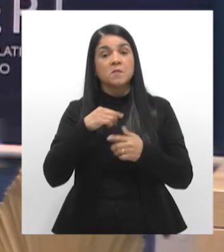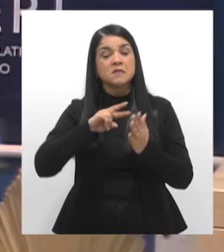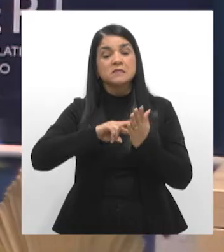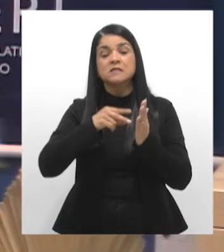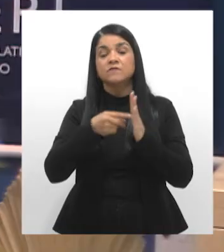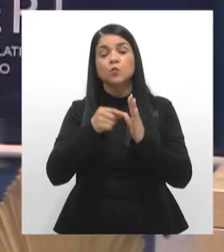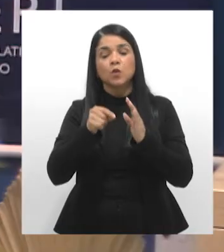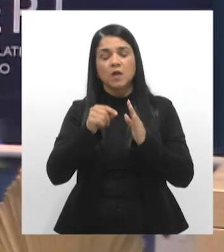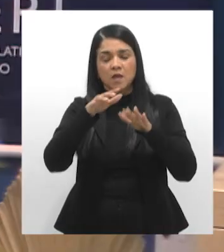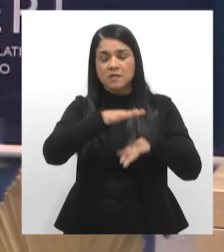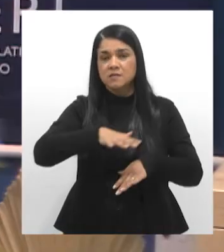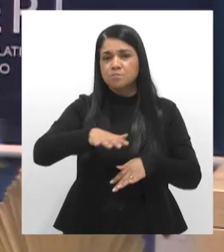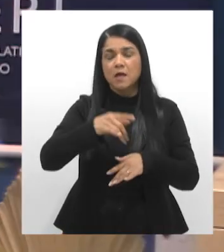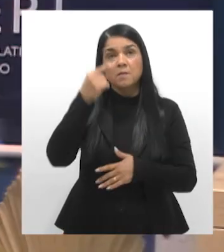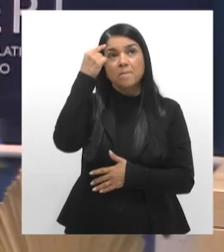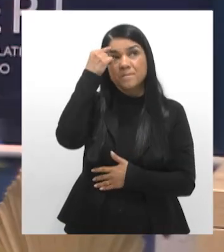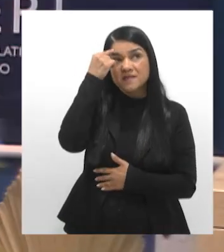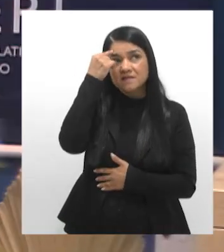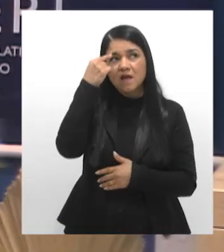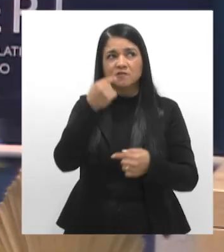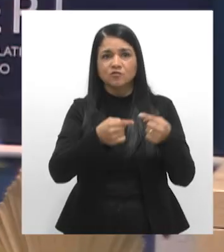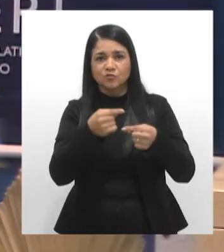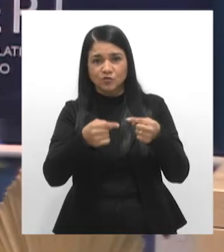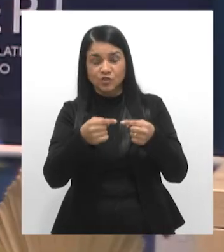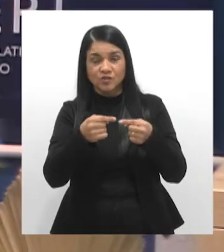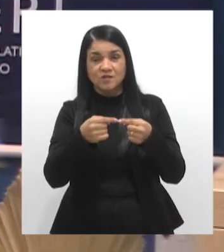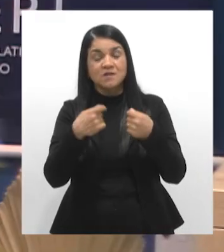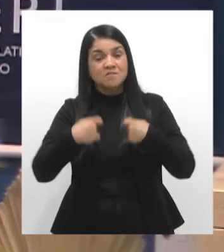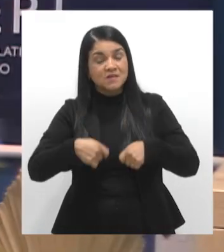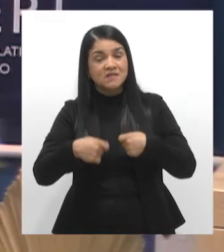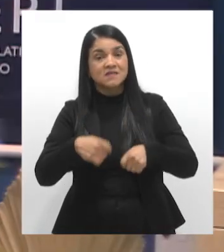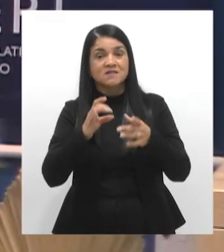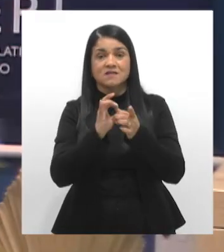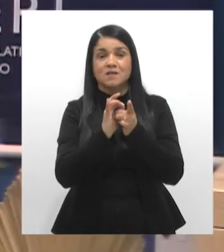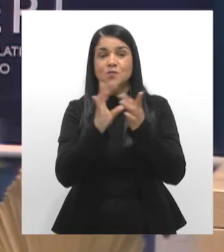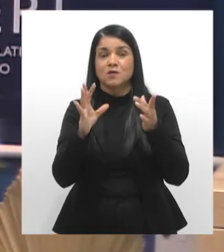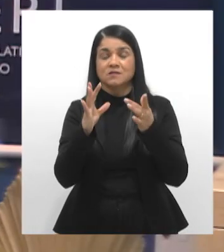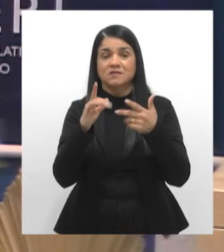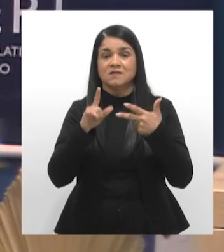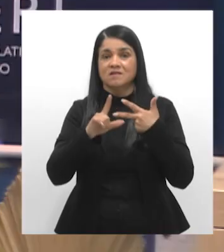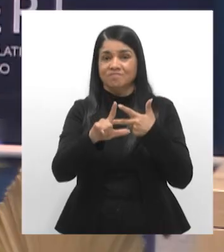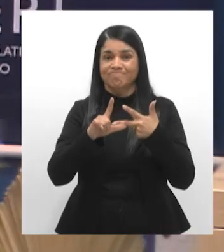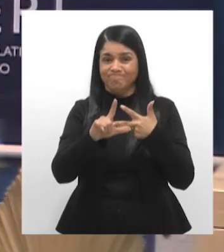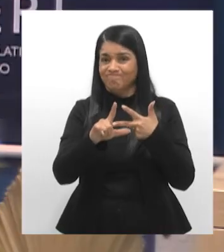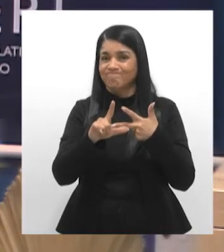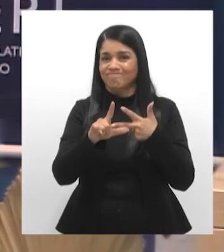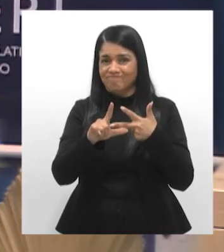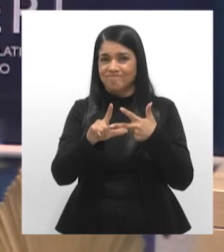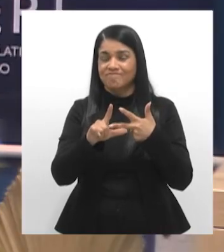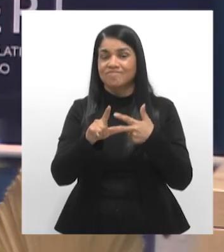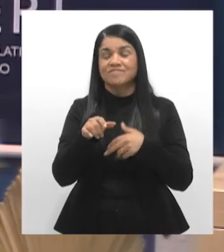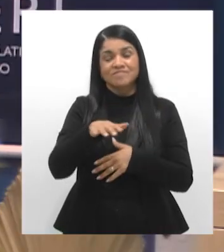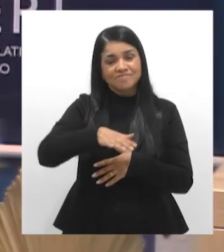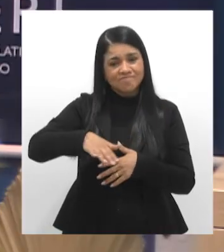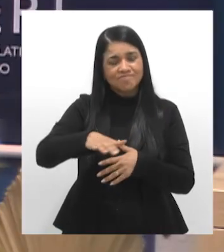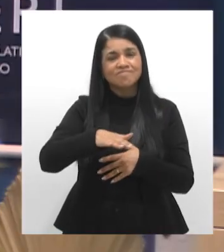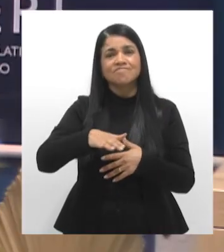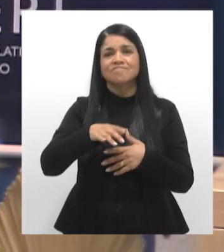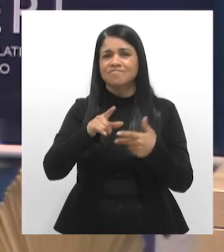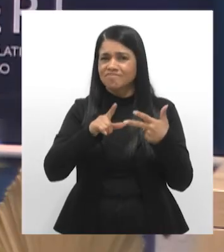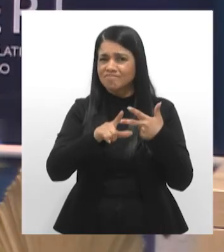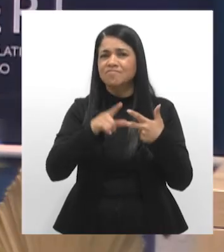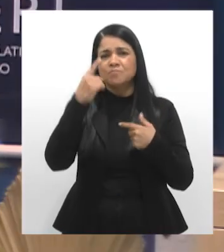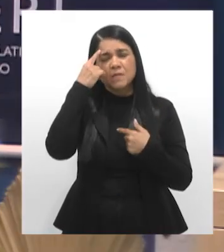pensar. E não há democracia sem o legislativo, e, portanto, o legislativo também é um espaço de ser pensado,